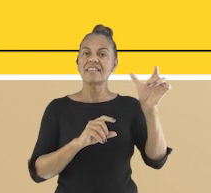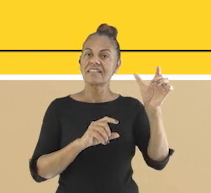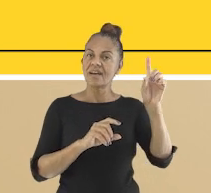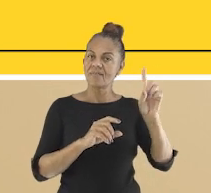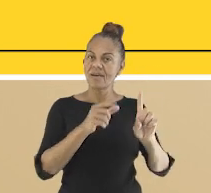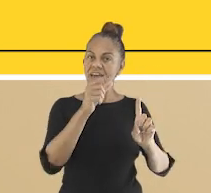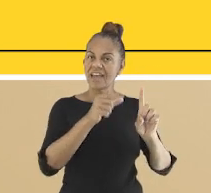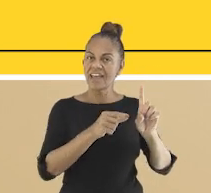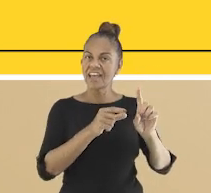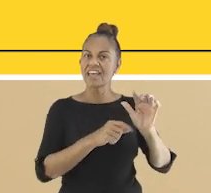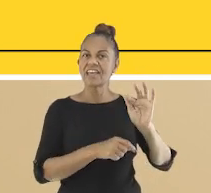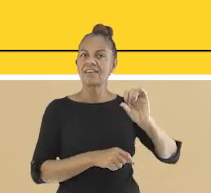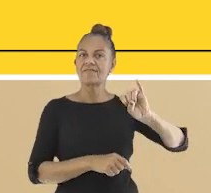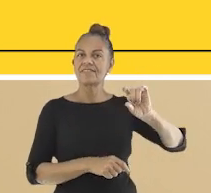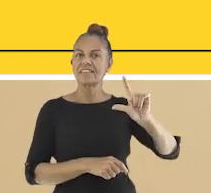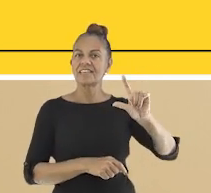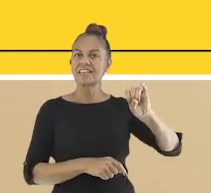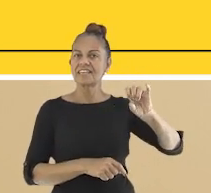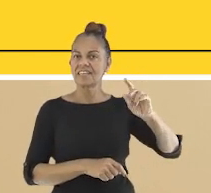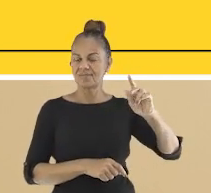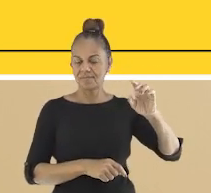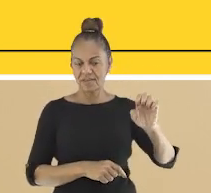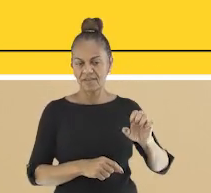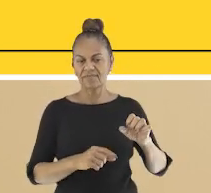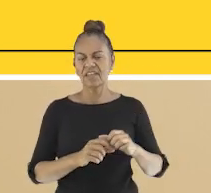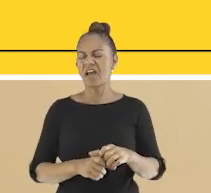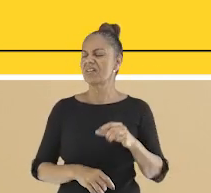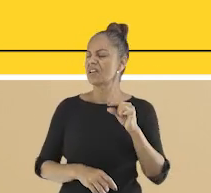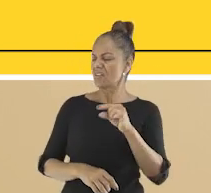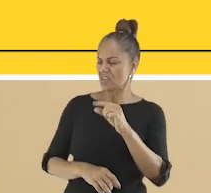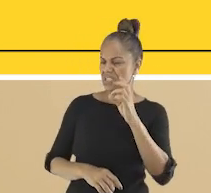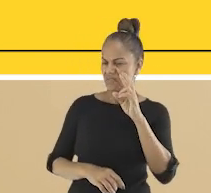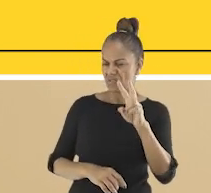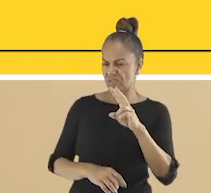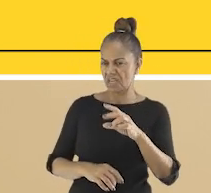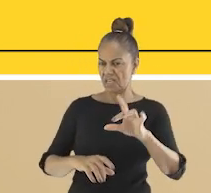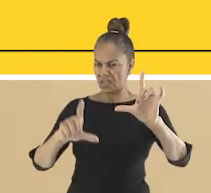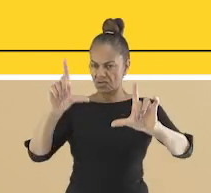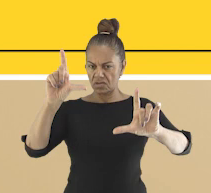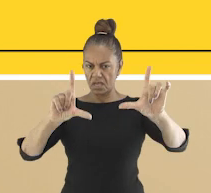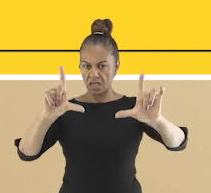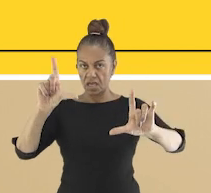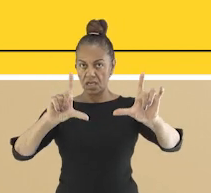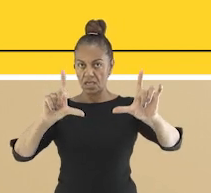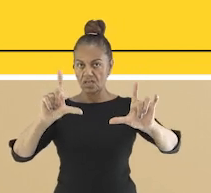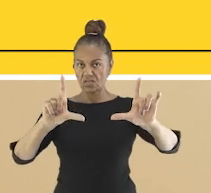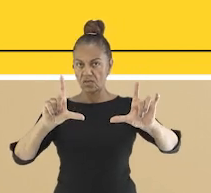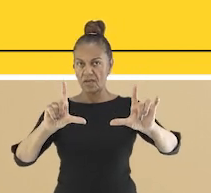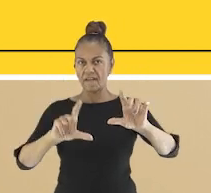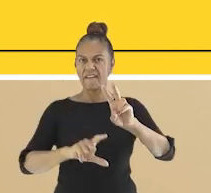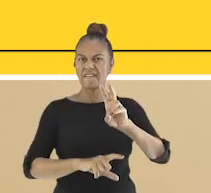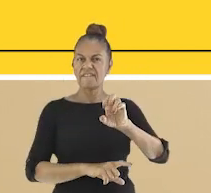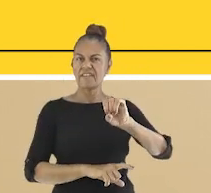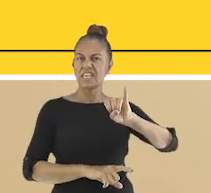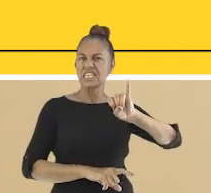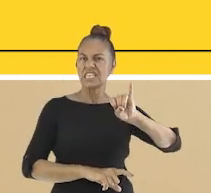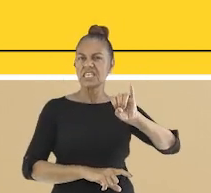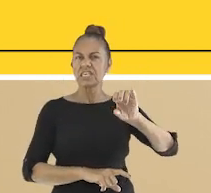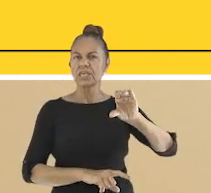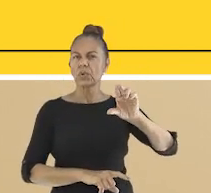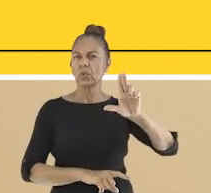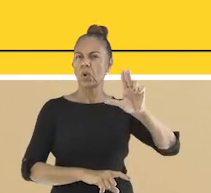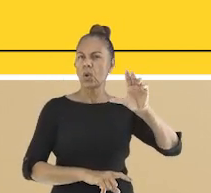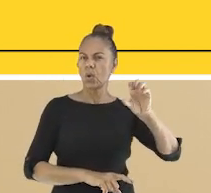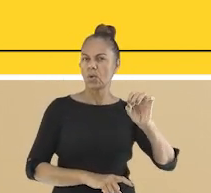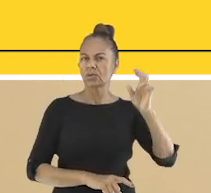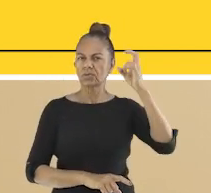personagens Mafalda e Felipe, que estão na sala de estar. Vamos ler juntos. Você leu isso? Aqui diz que a